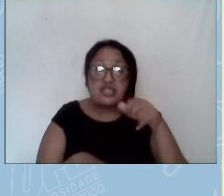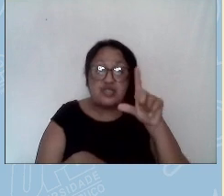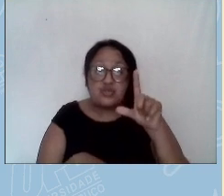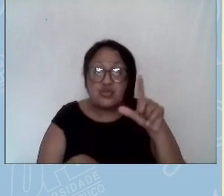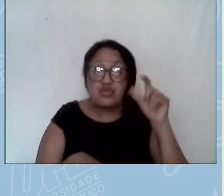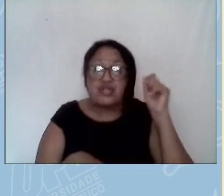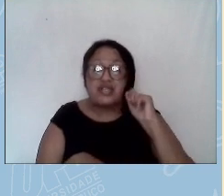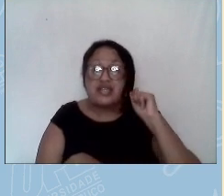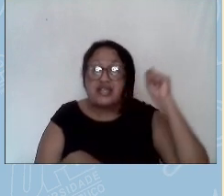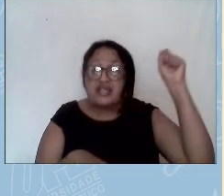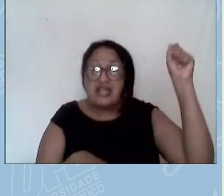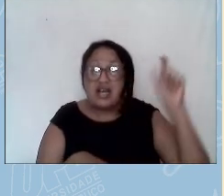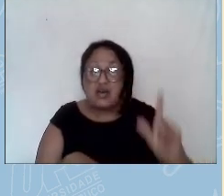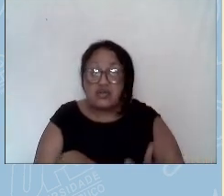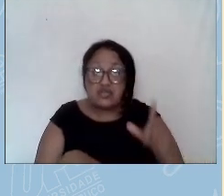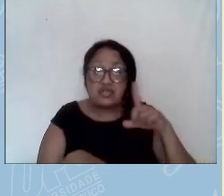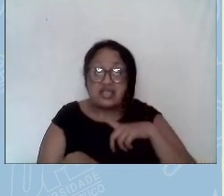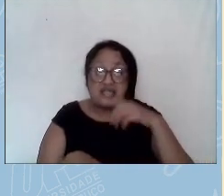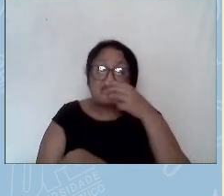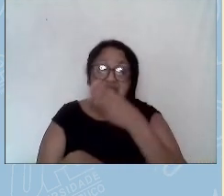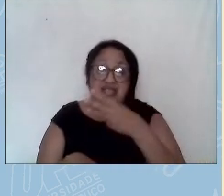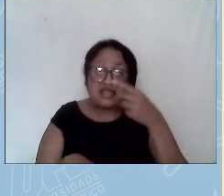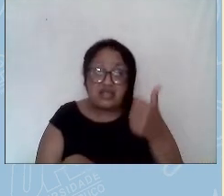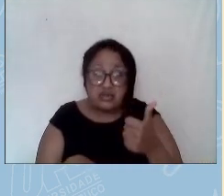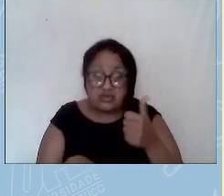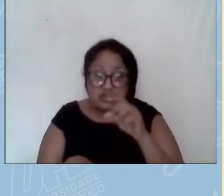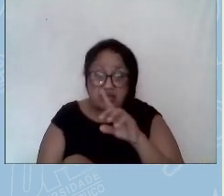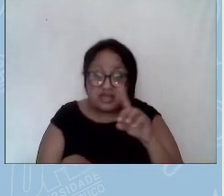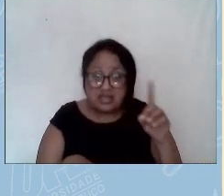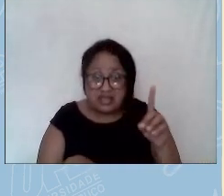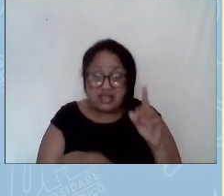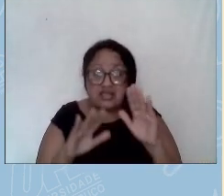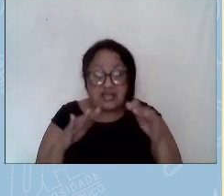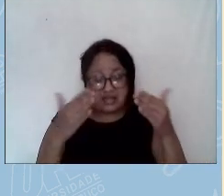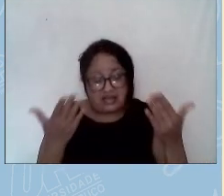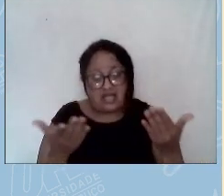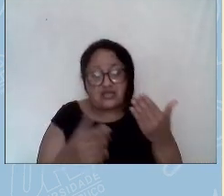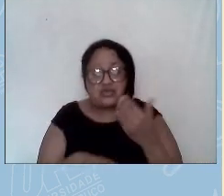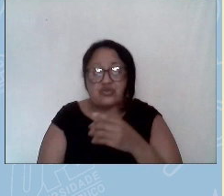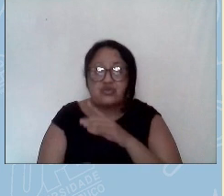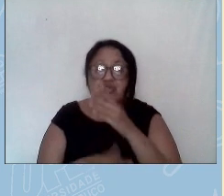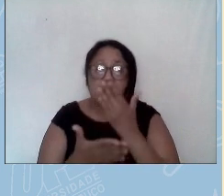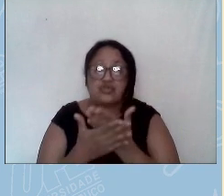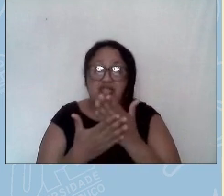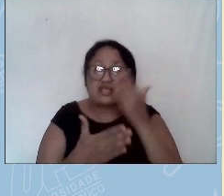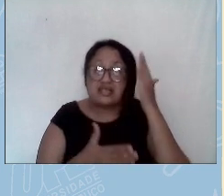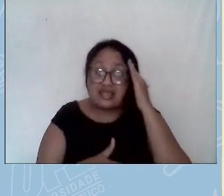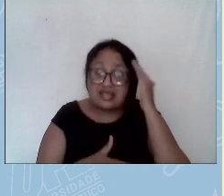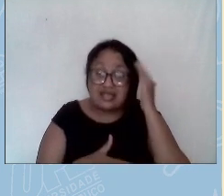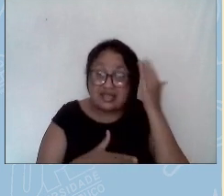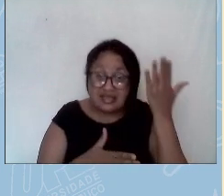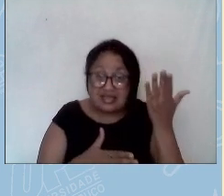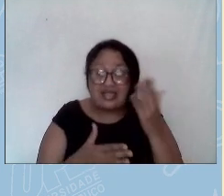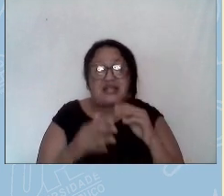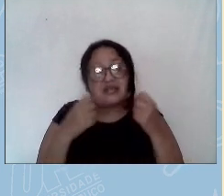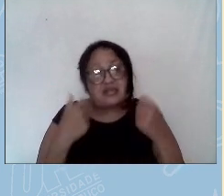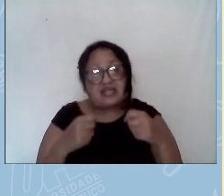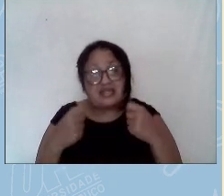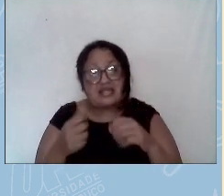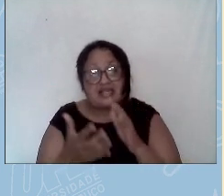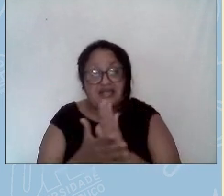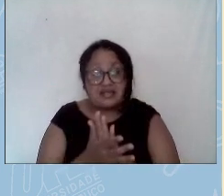tem 31 dias cada um era dada essa informação caso o estudante entendesse que ela fosse necessária